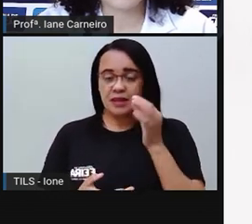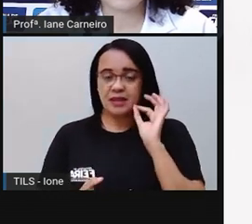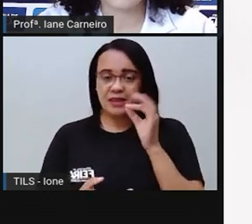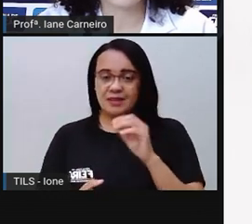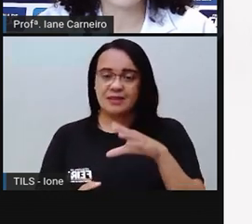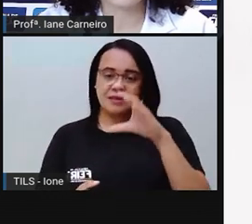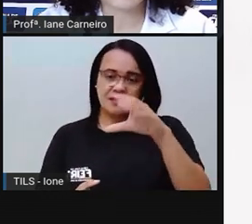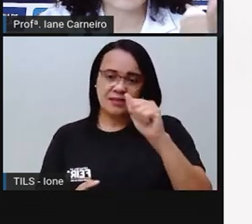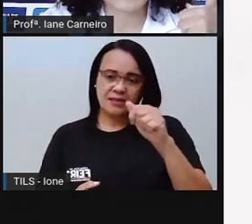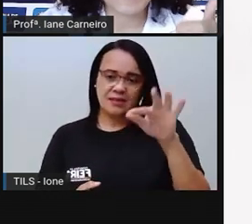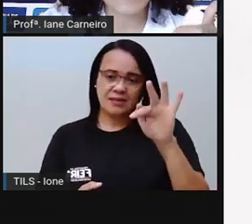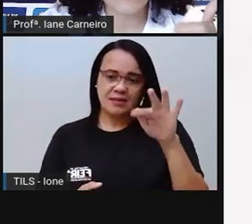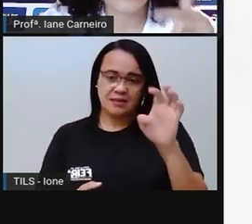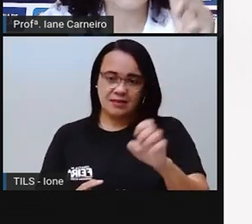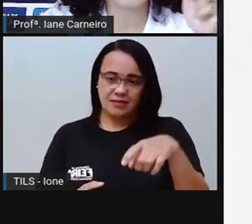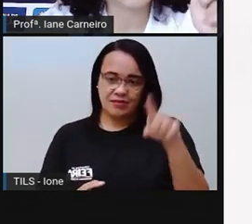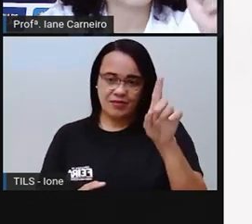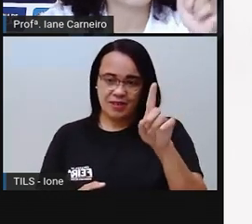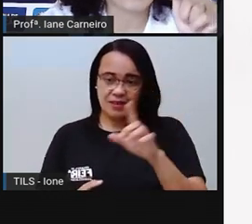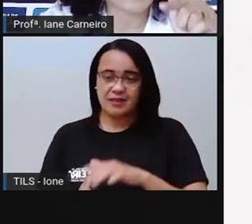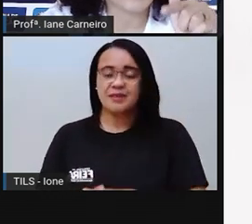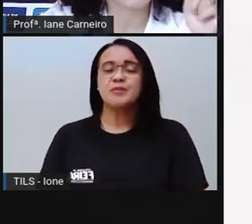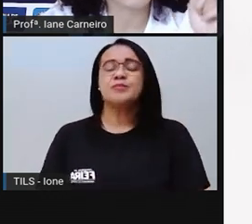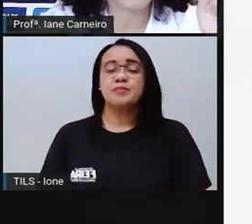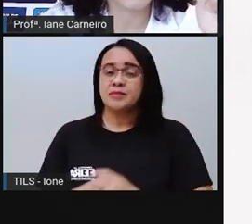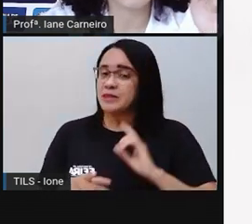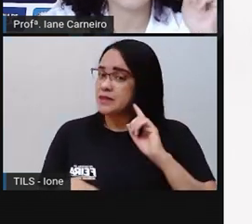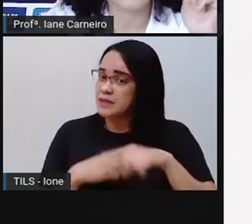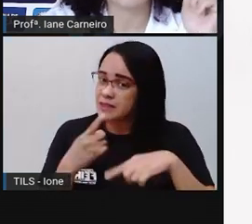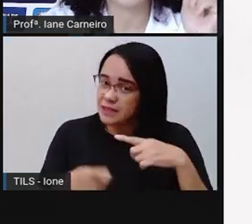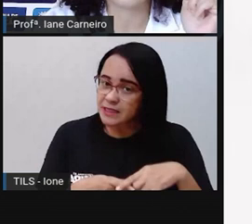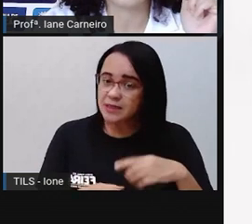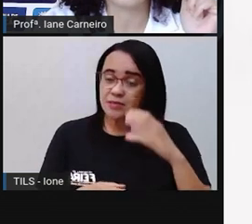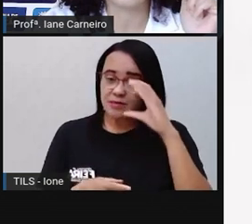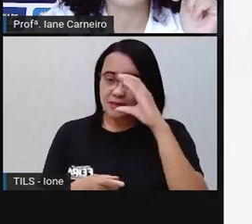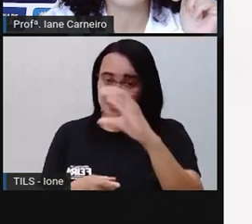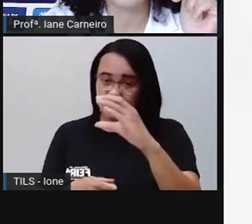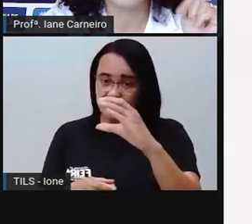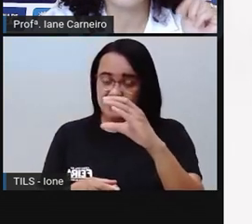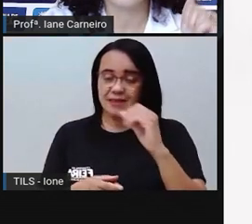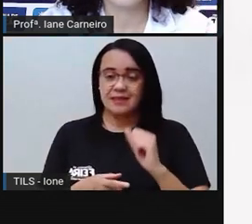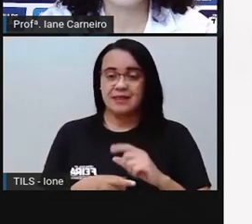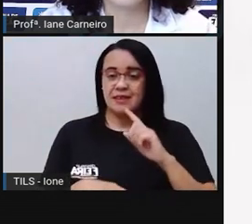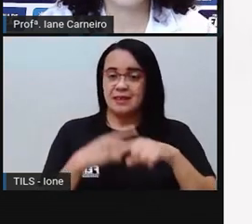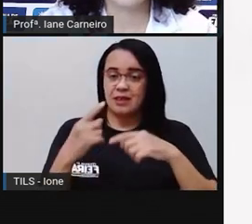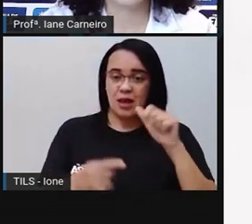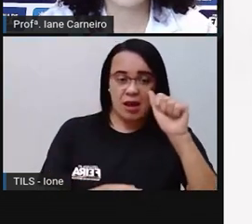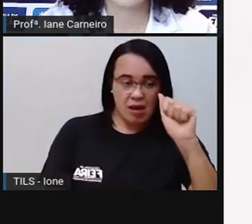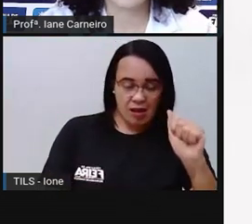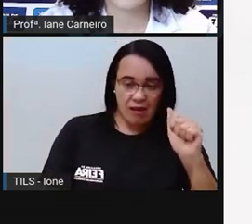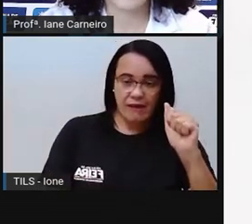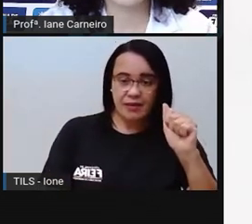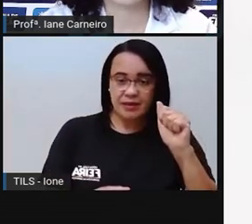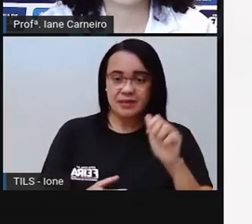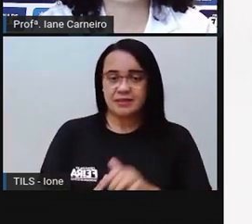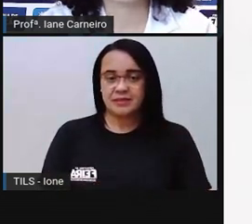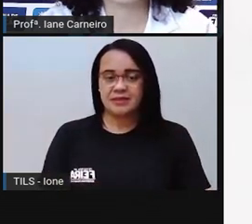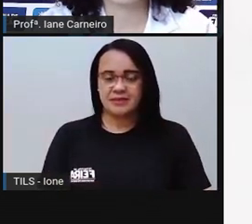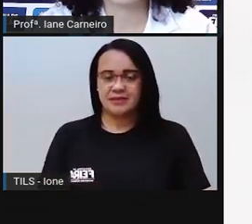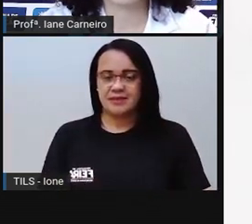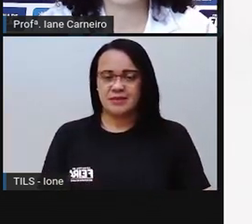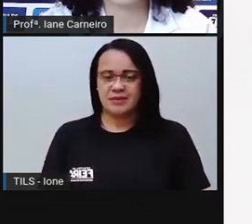café? K, ó, o C e o A e o F e o E. Procura aí com o dedinho. Ó, onde é que está?